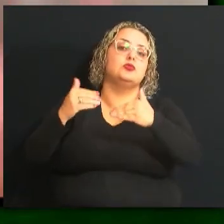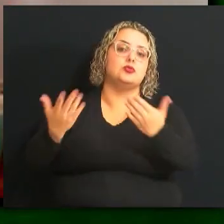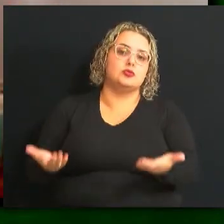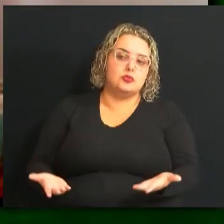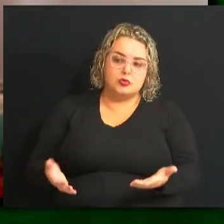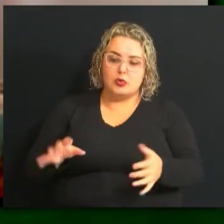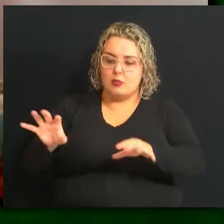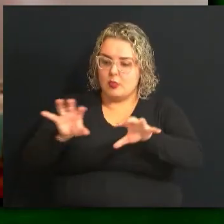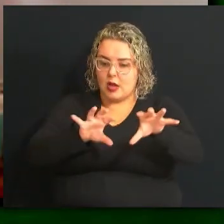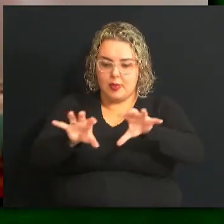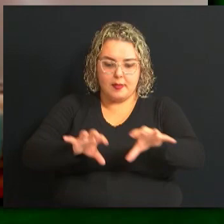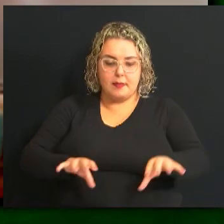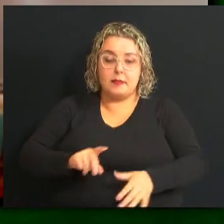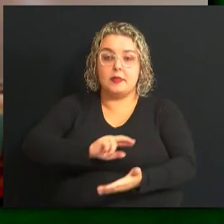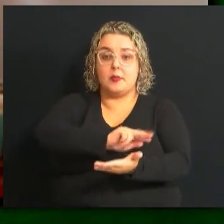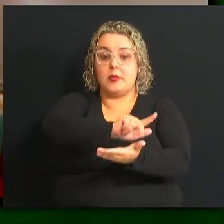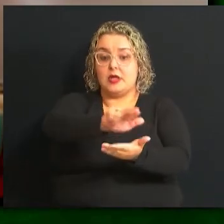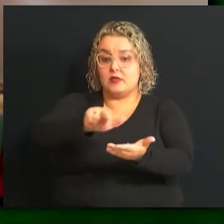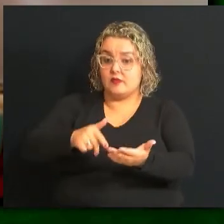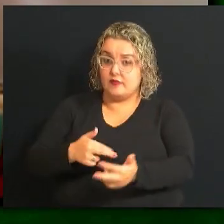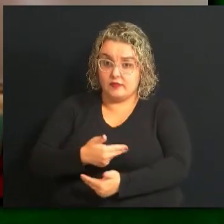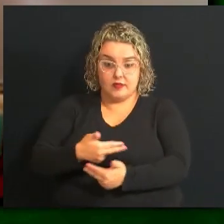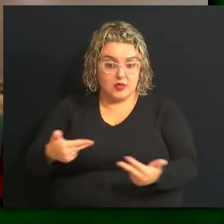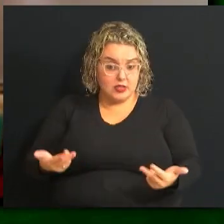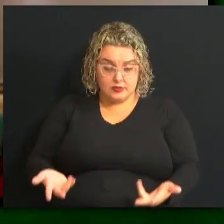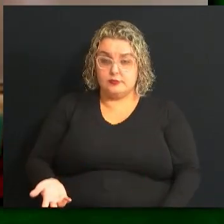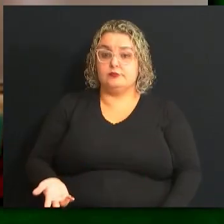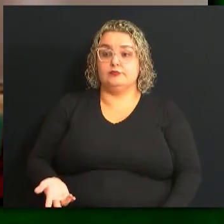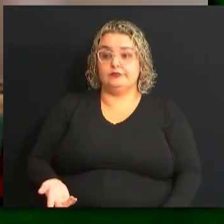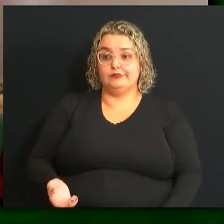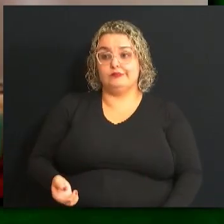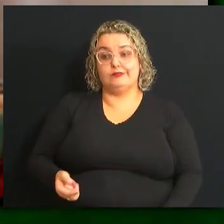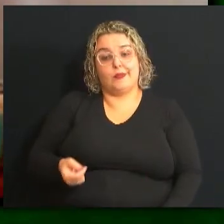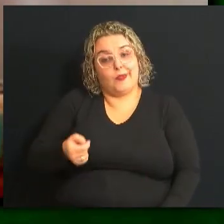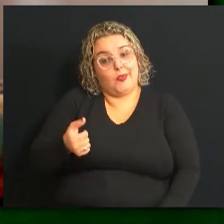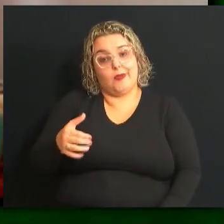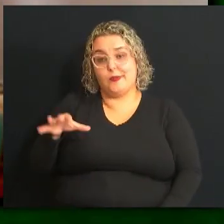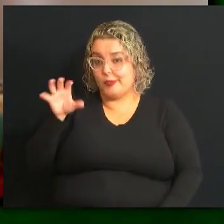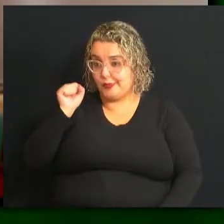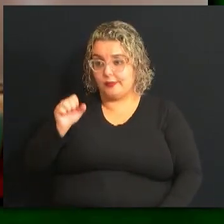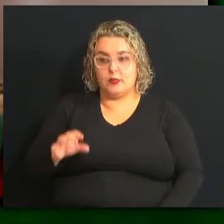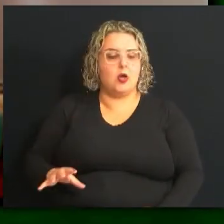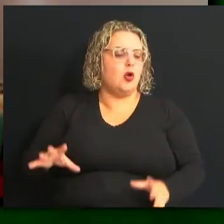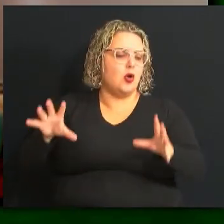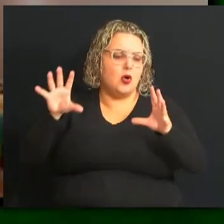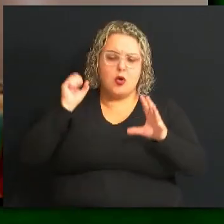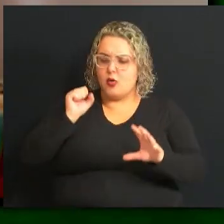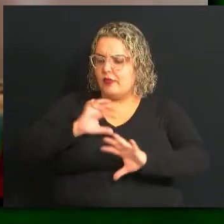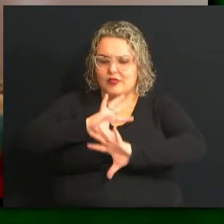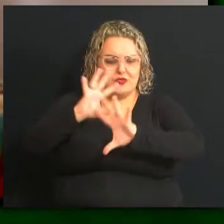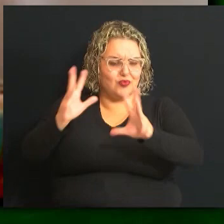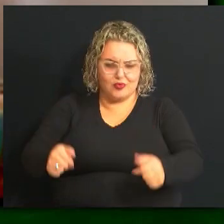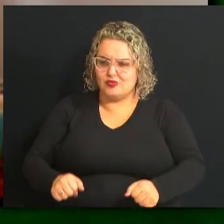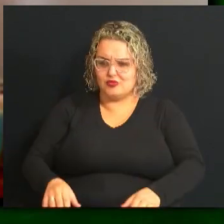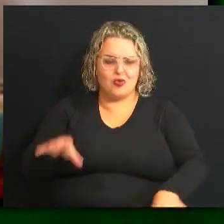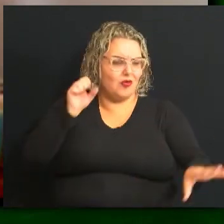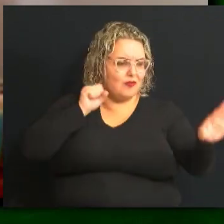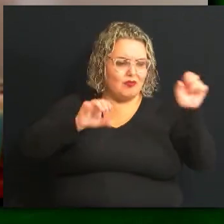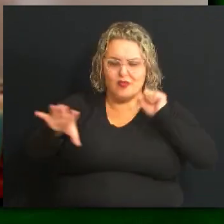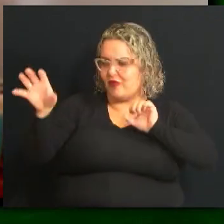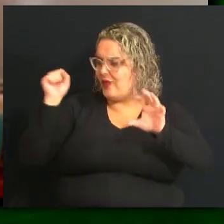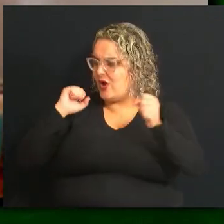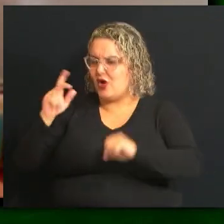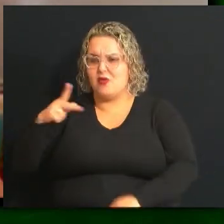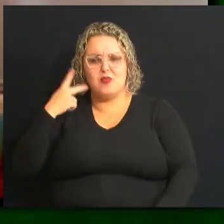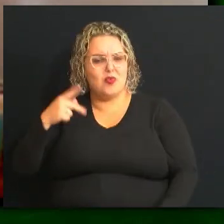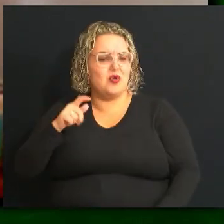de diversidade, né? E muitas vezes eles são pouco ouvidos. Você ouve todo mundo para falar de inclusão, político, gente